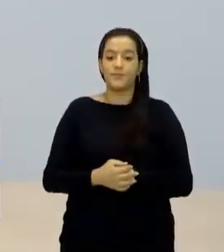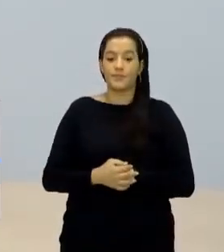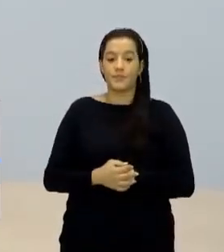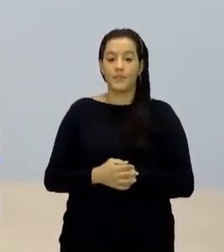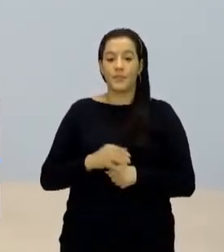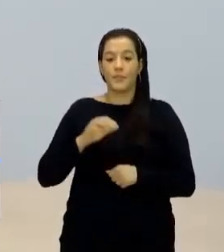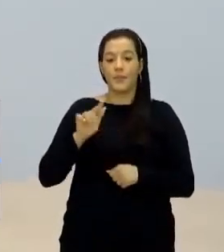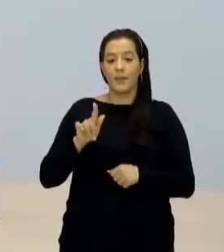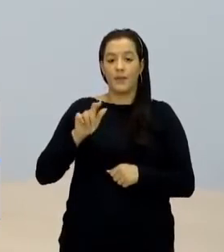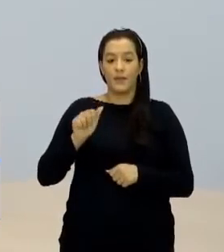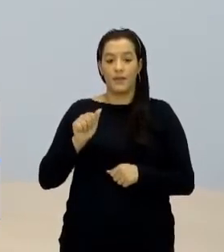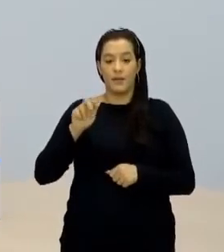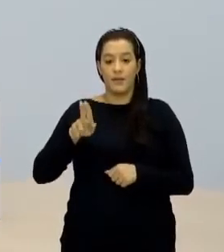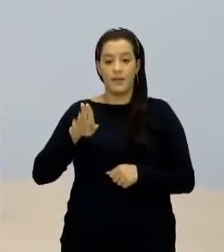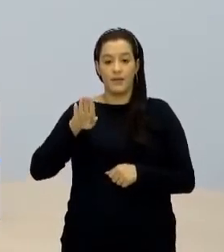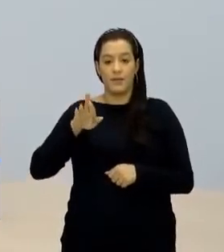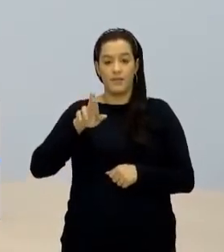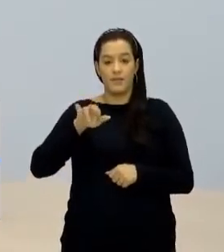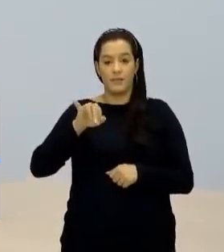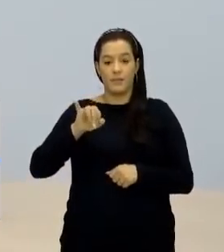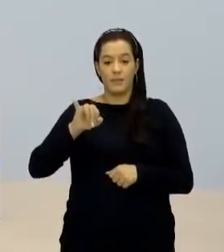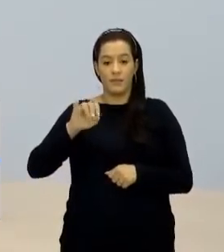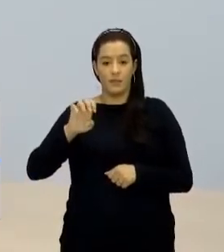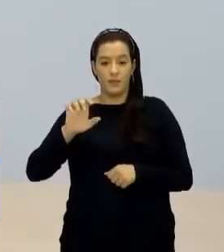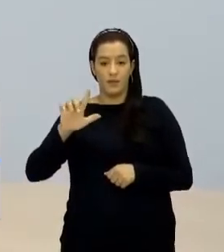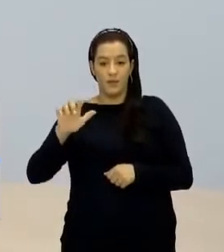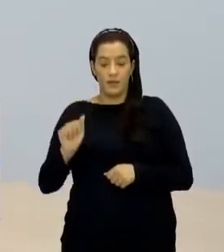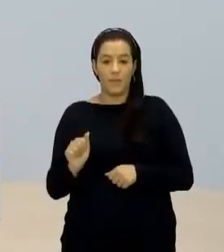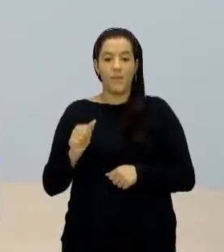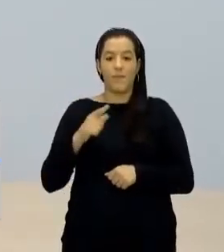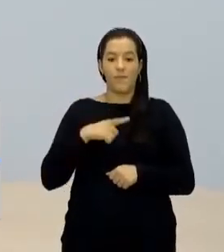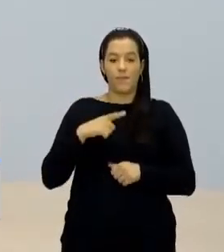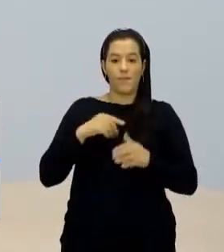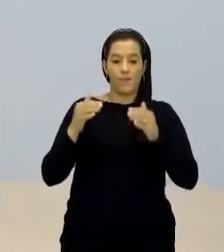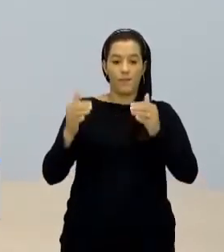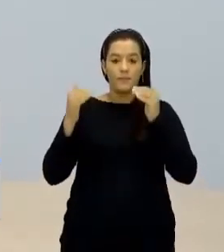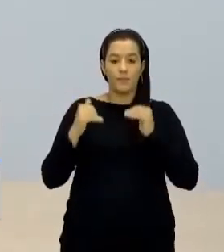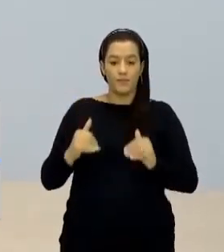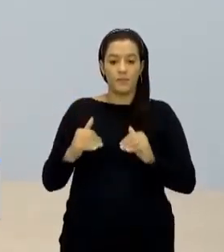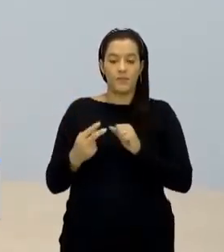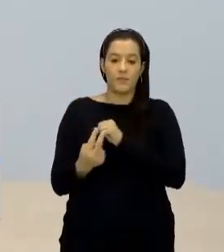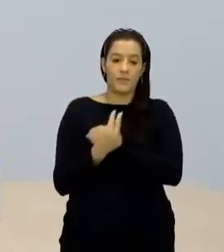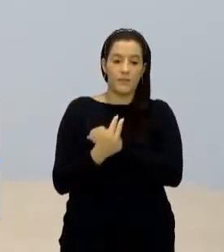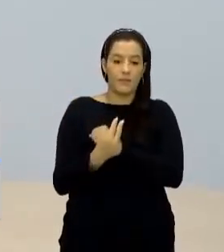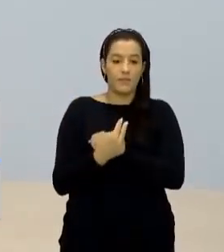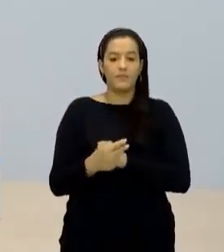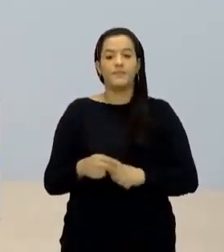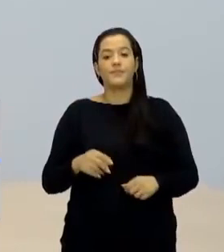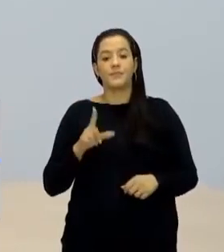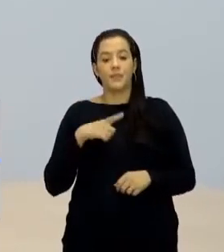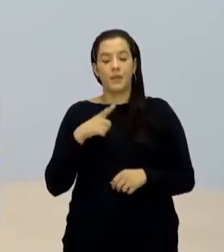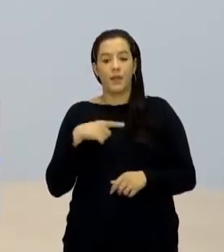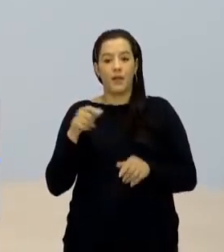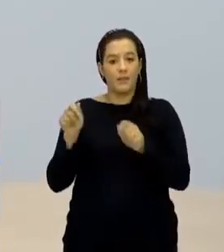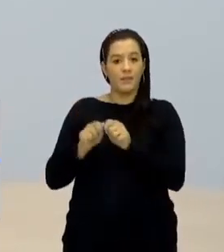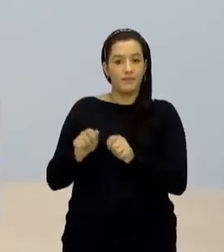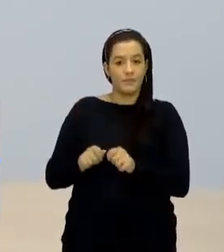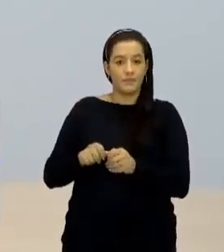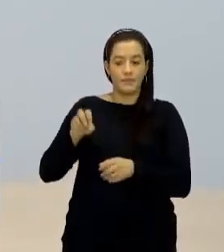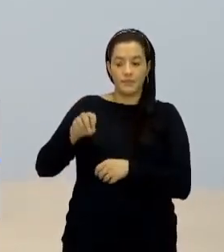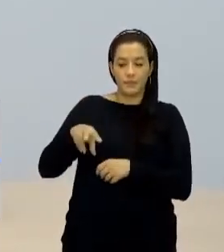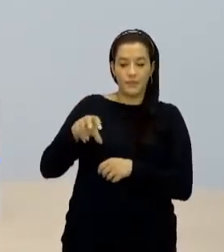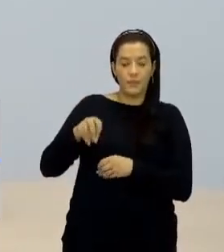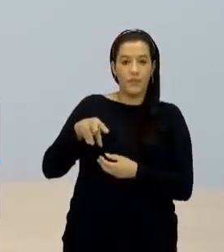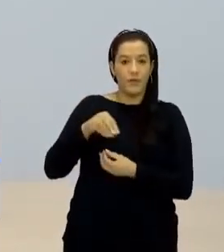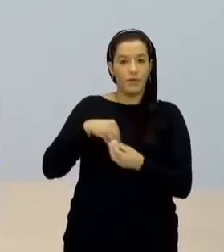olha só, não é, está na sequência, pode olhar aí, eu não estou não, está protegendo. Ela é feita por um vírus, no caso, só que com